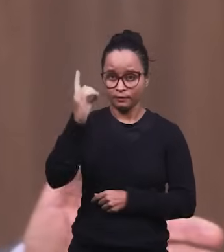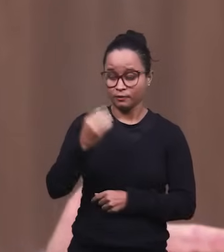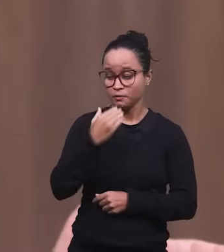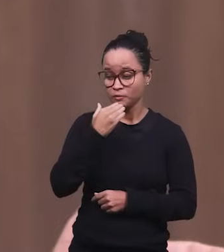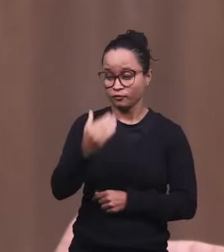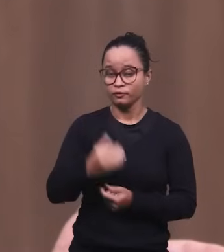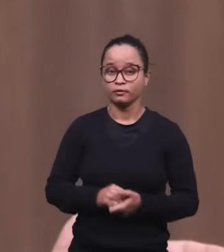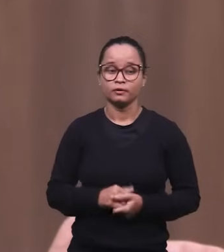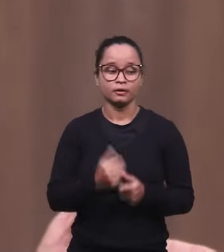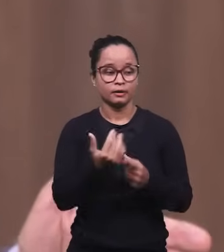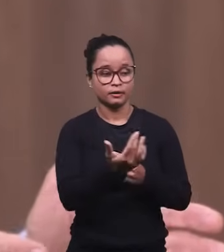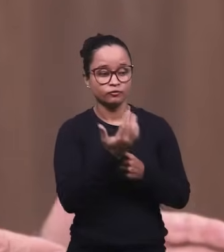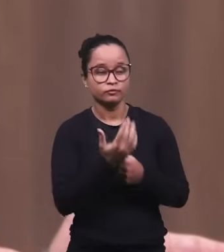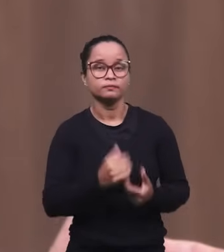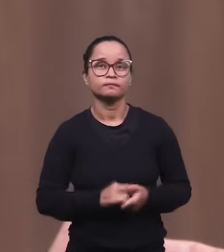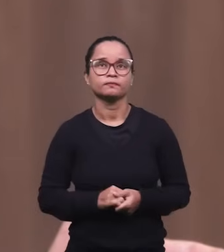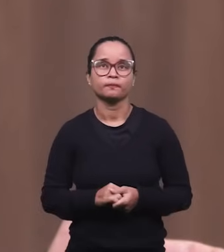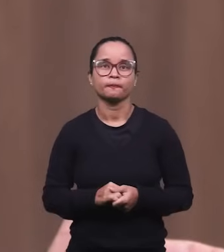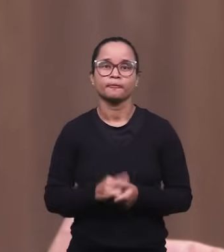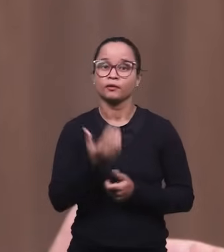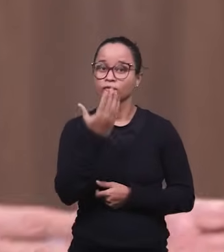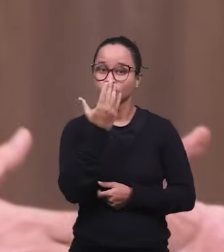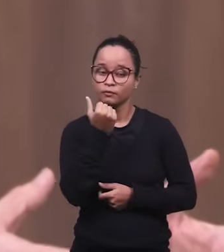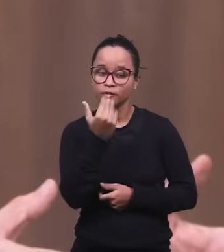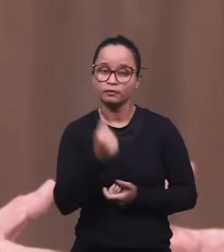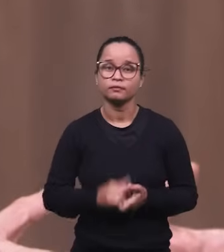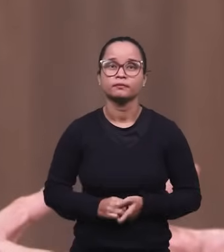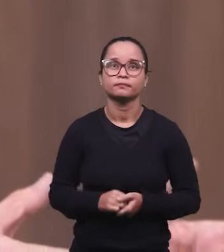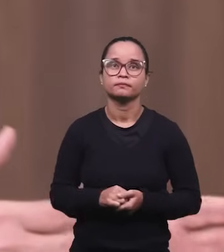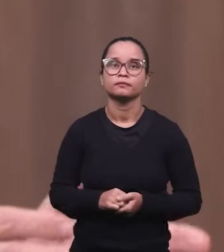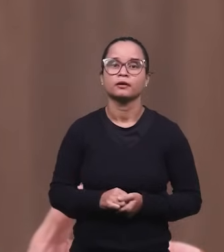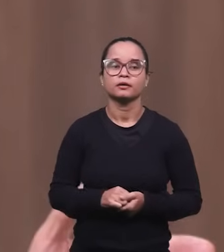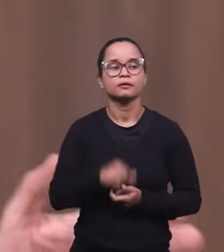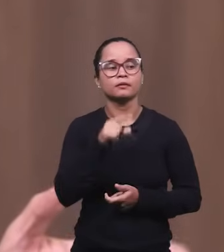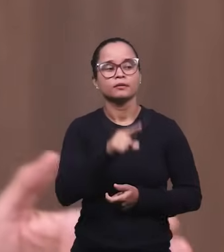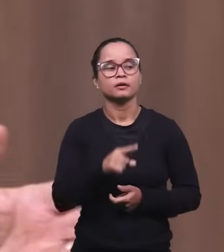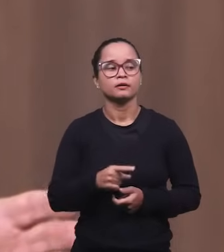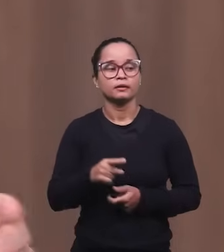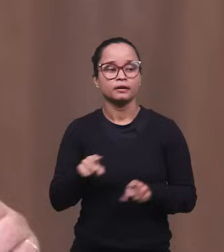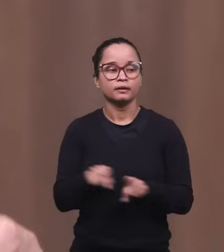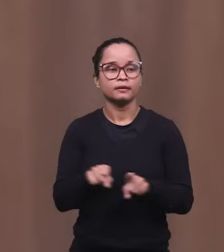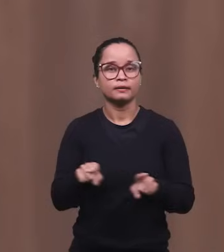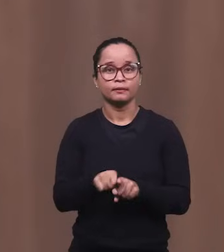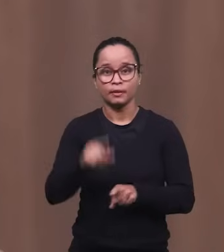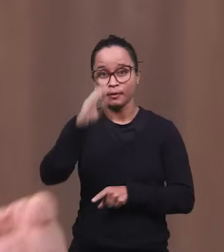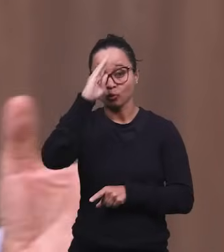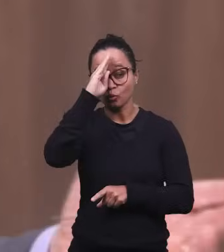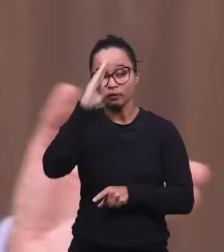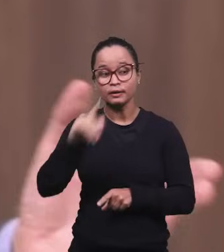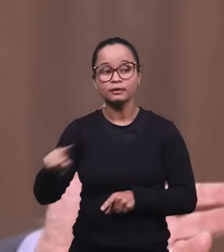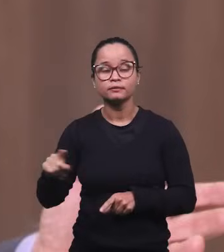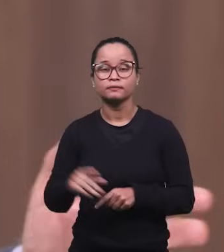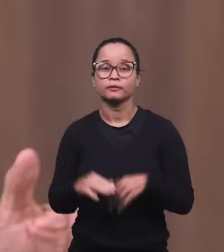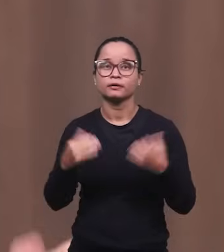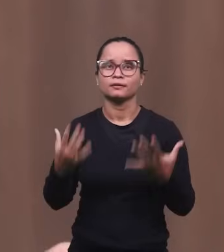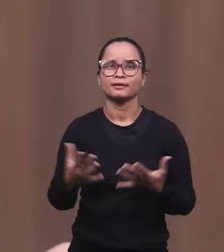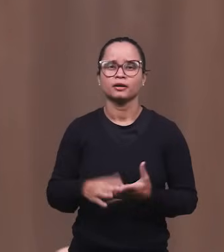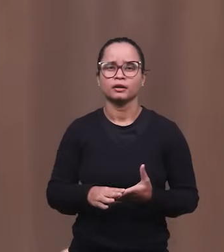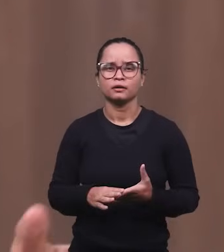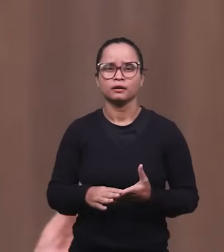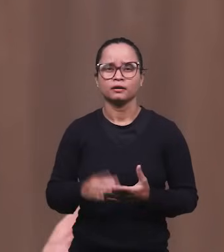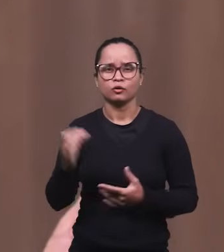Davi havia pedido, que era uma ajuda de alimentos para ele e para os seus soldados. E aquilo ali